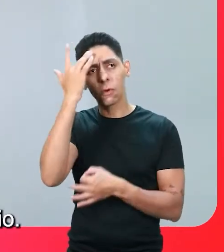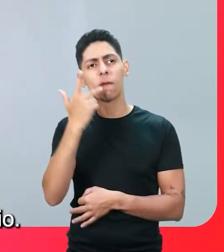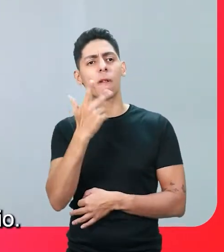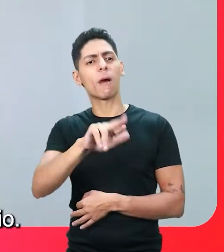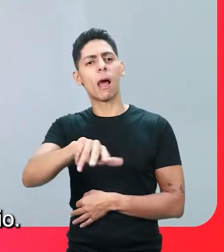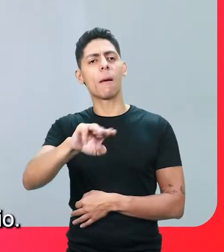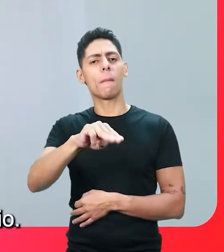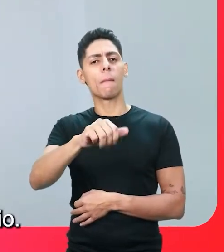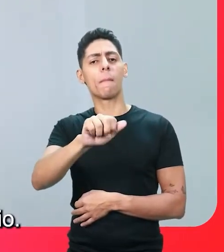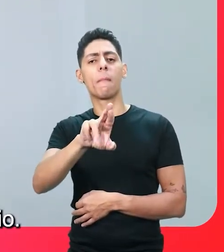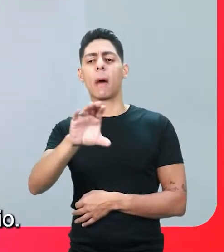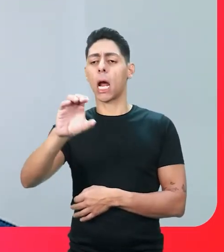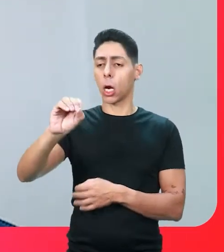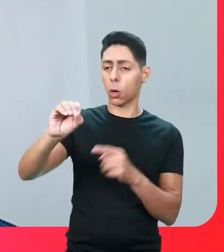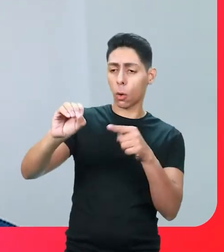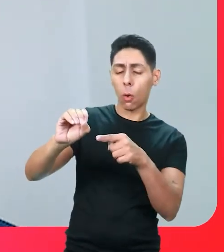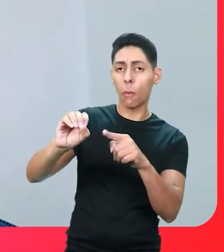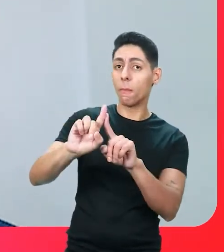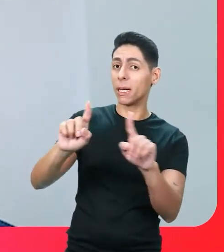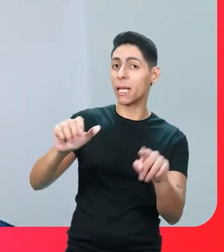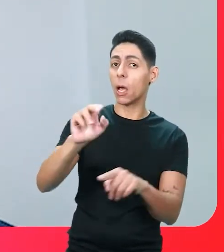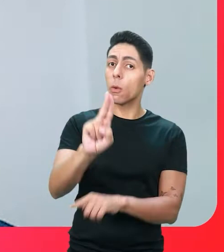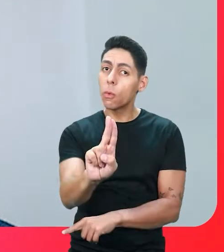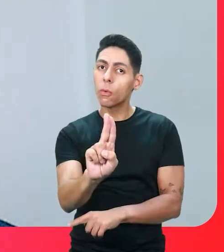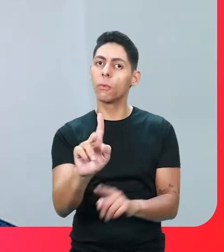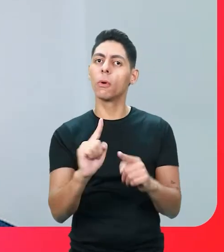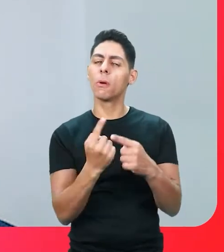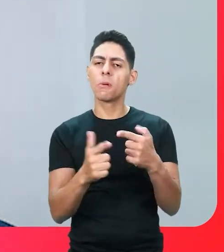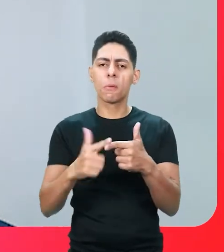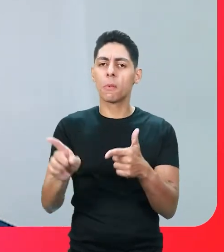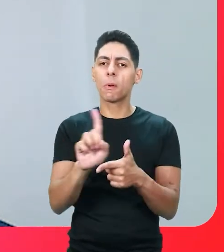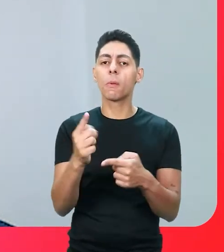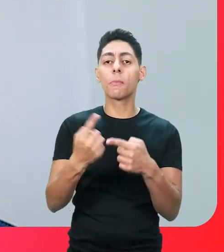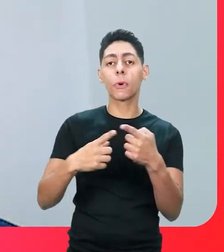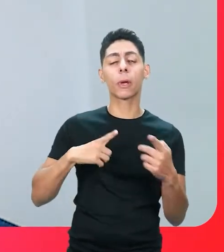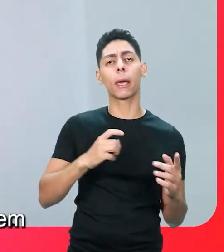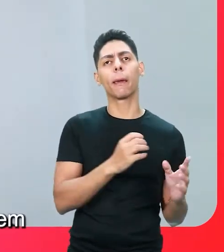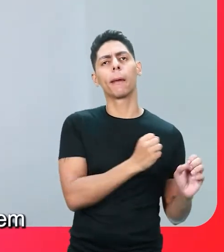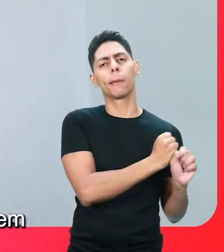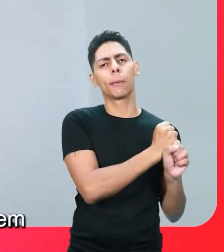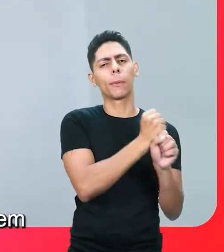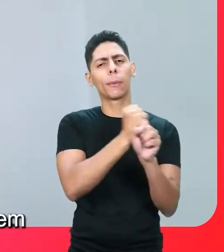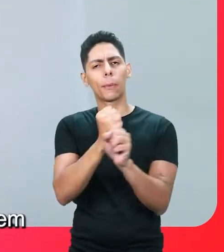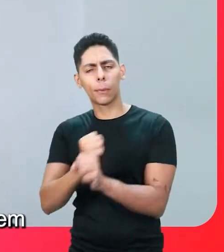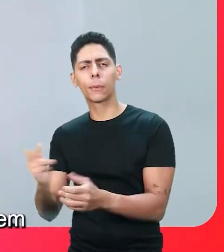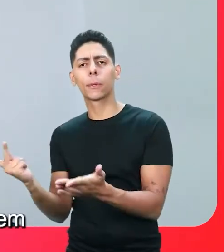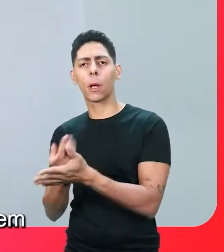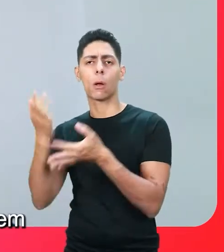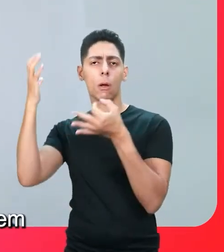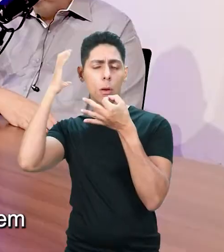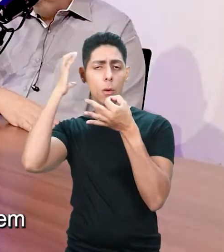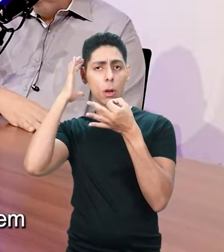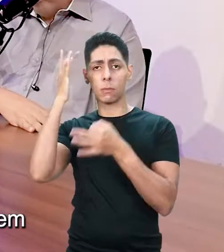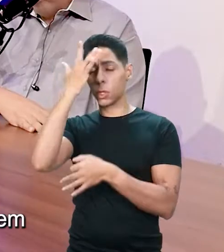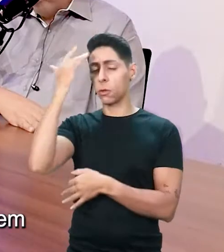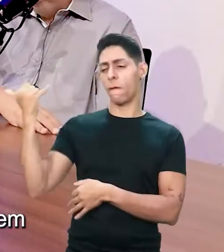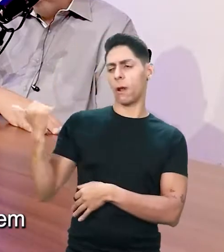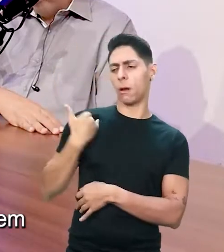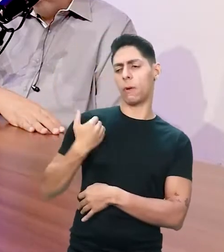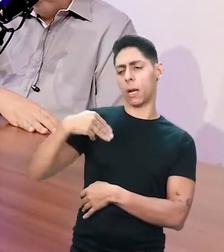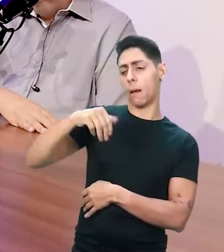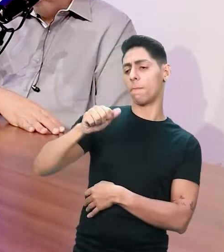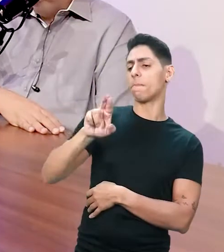problema nenhum que o pessoal me chame de Marco Aurélio, você também, porque durante muitos anos, no rádio, eu fui chamado de Marco Aurélio. E